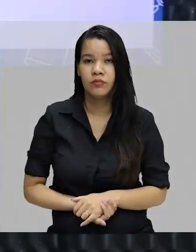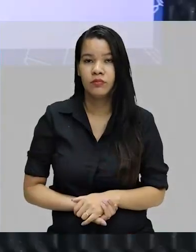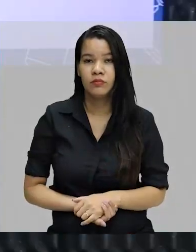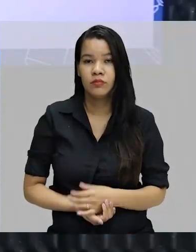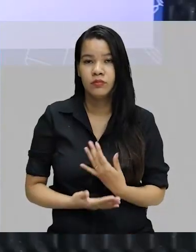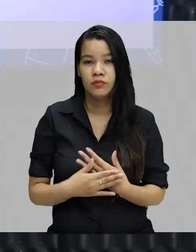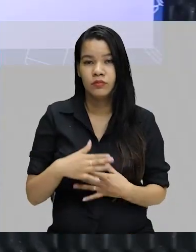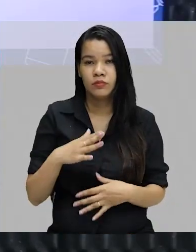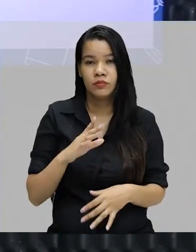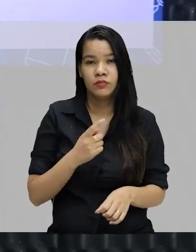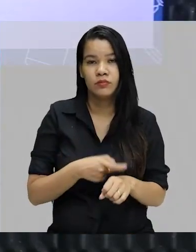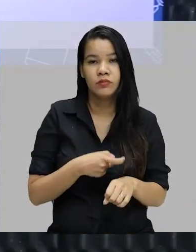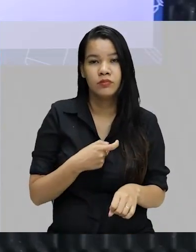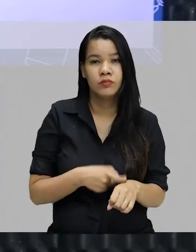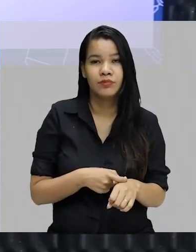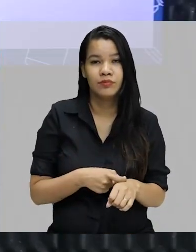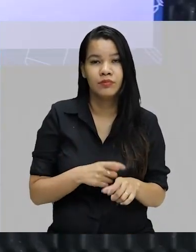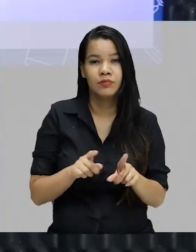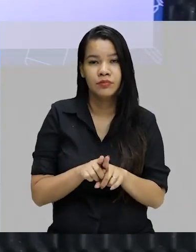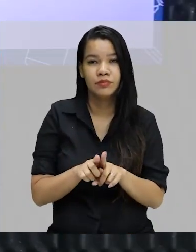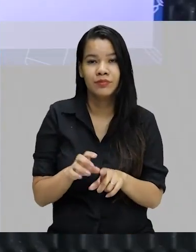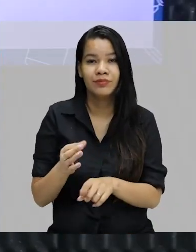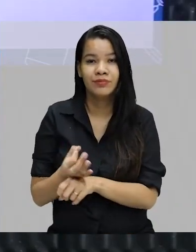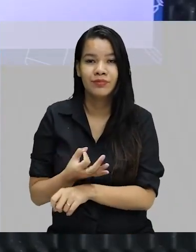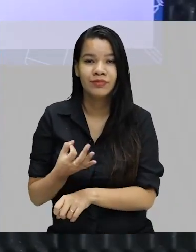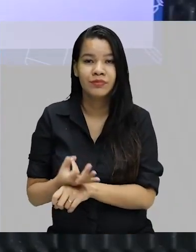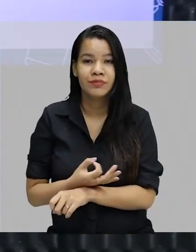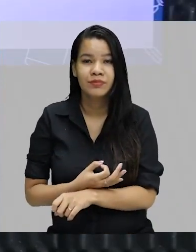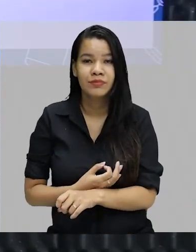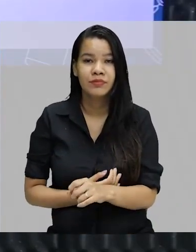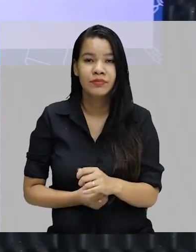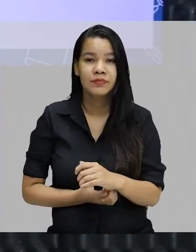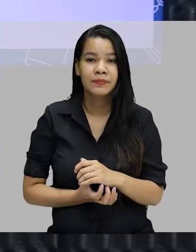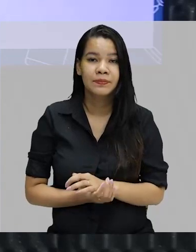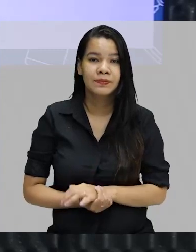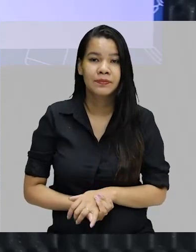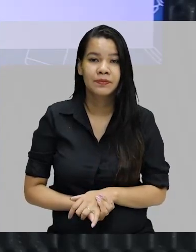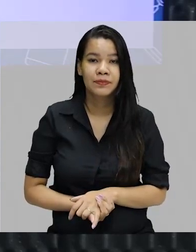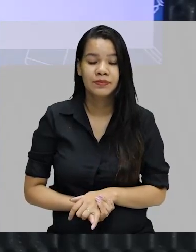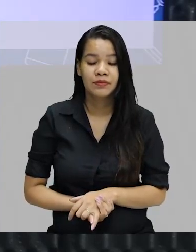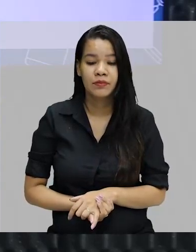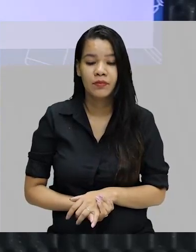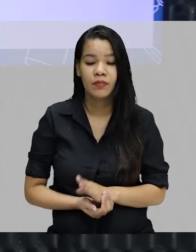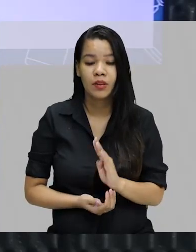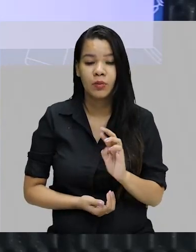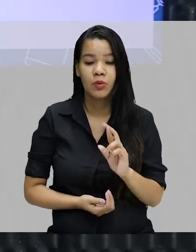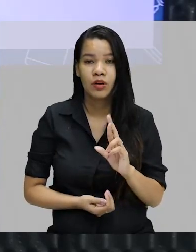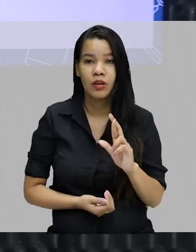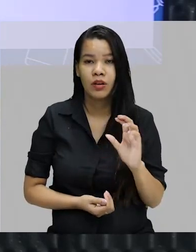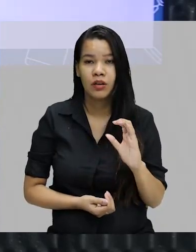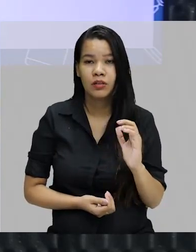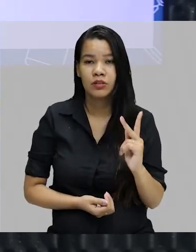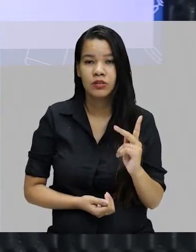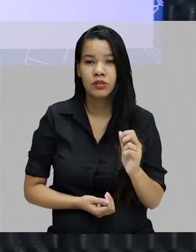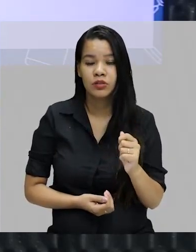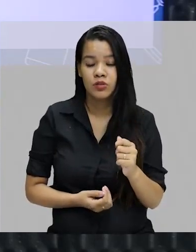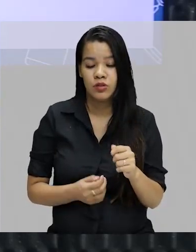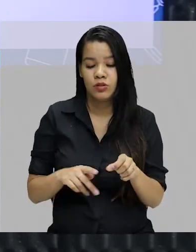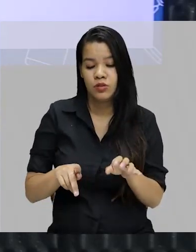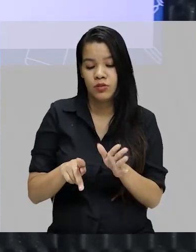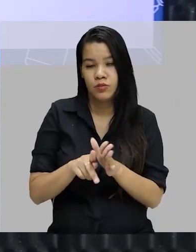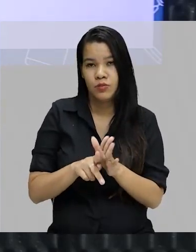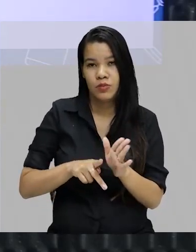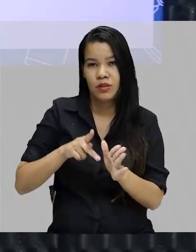mais dura e resistente. É a borracha vulcanizada. A borracha dos pneus, os pneus